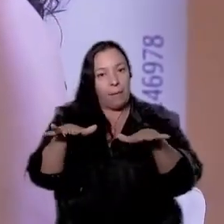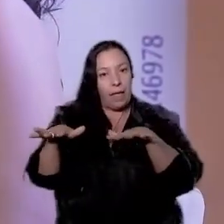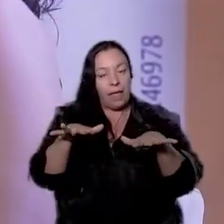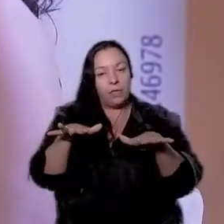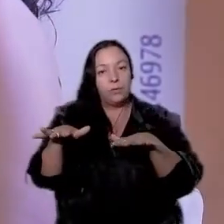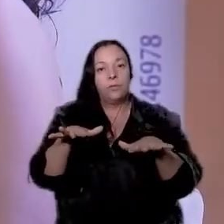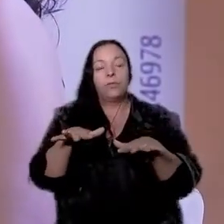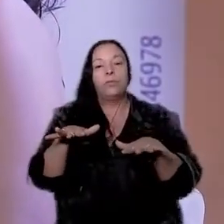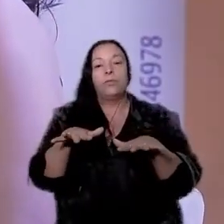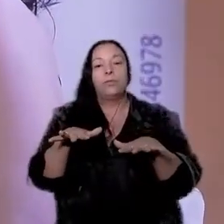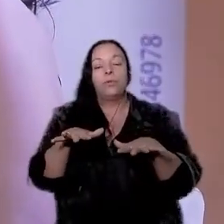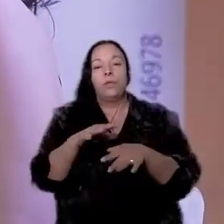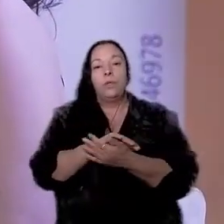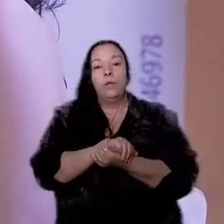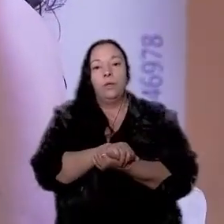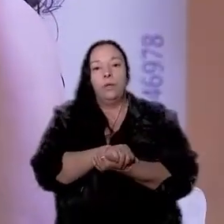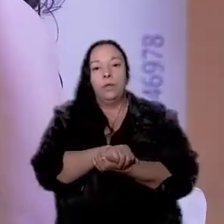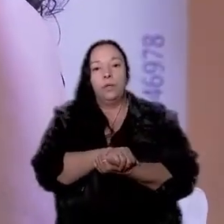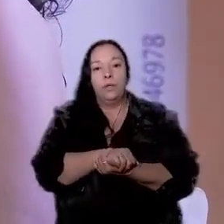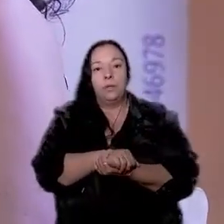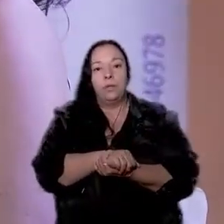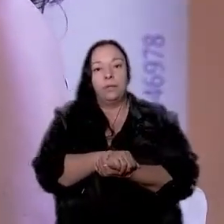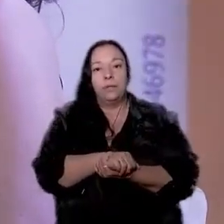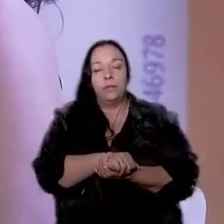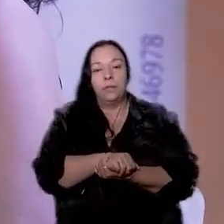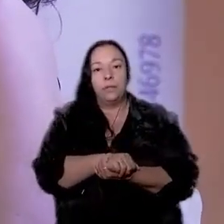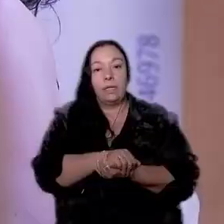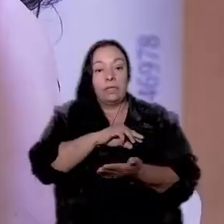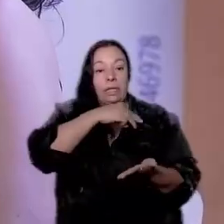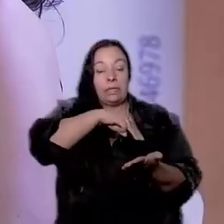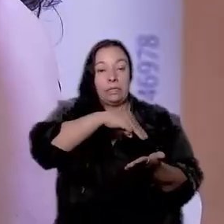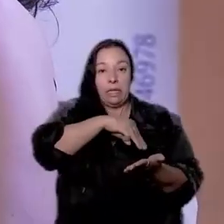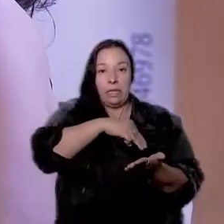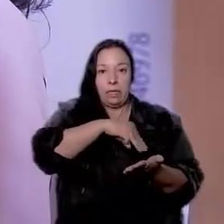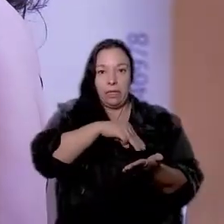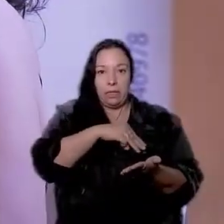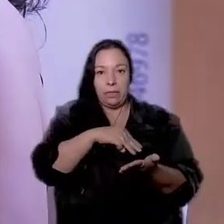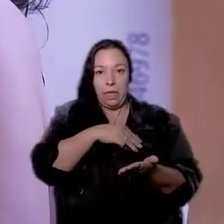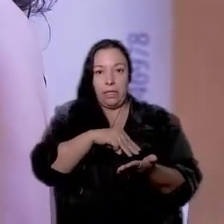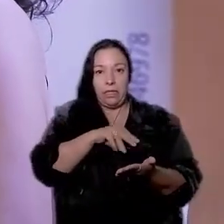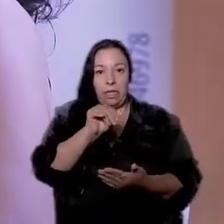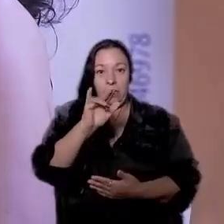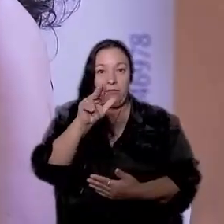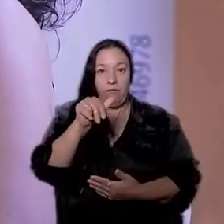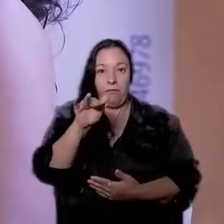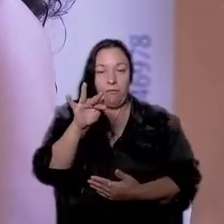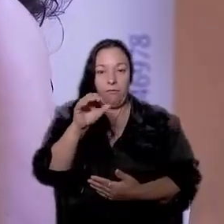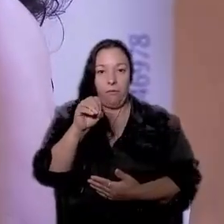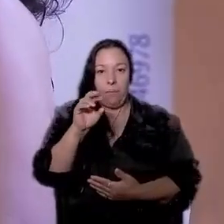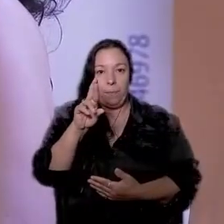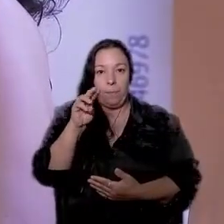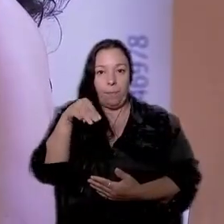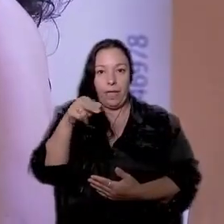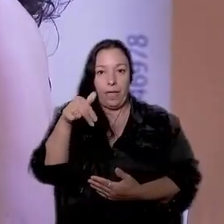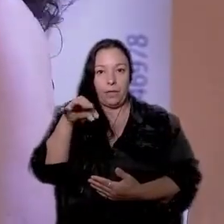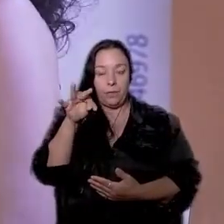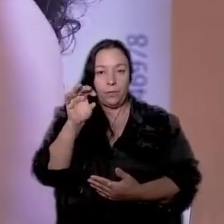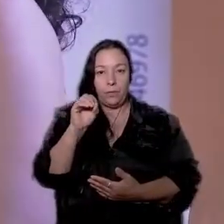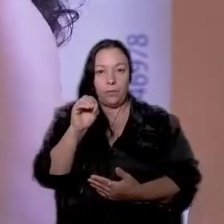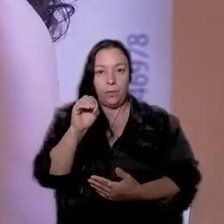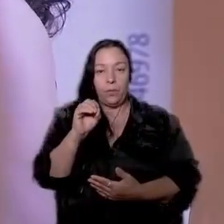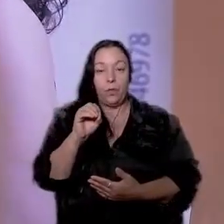meio inédito, pelo menos no formato que é, da Secretaria de Fomento e Incentivo à Cultura, de dar treinamento